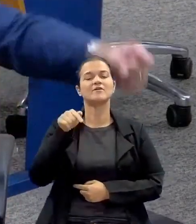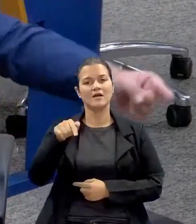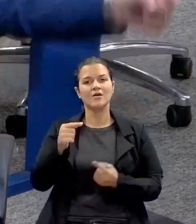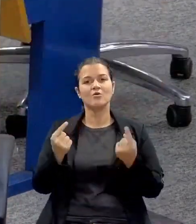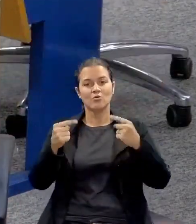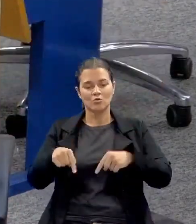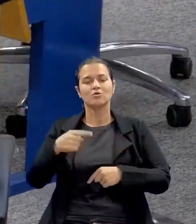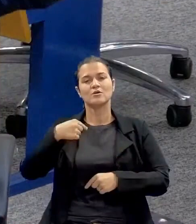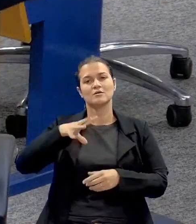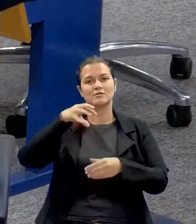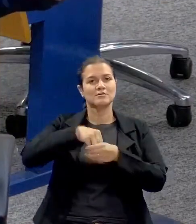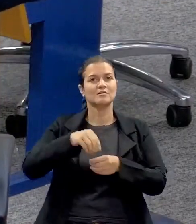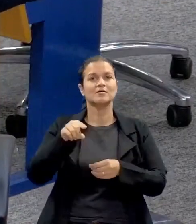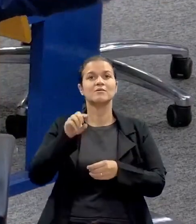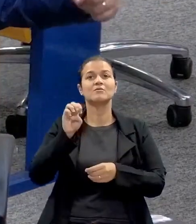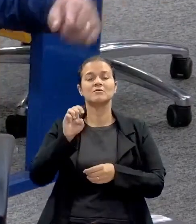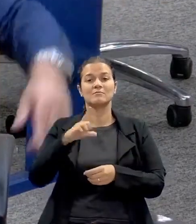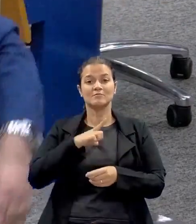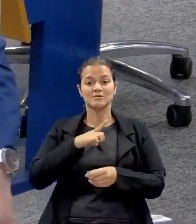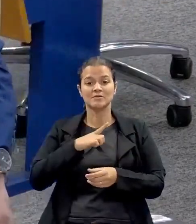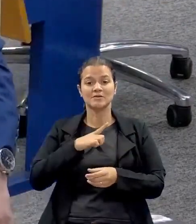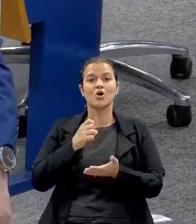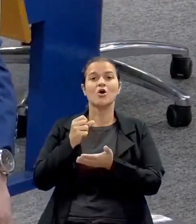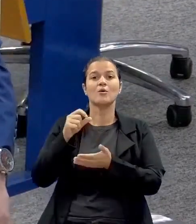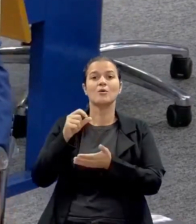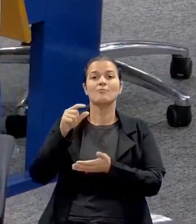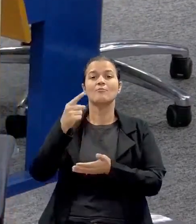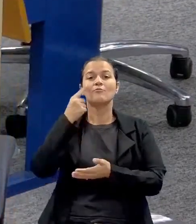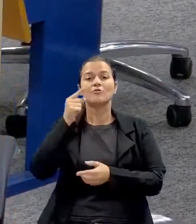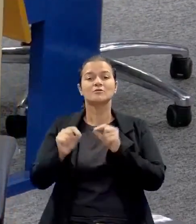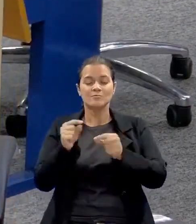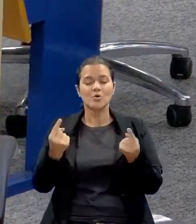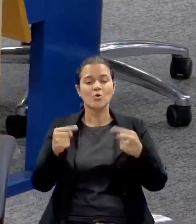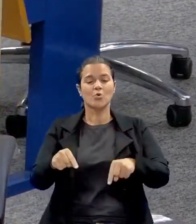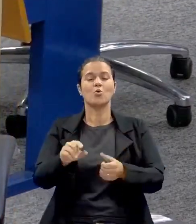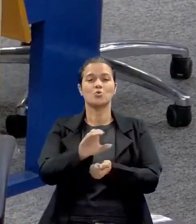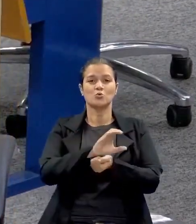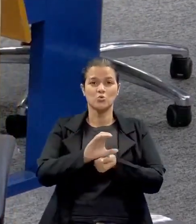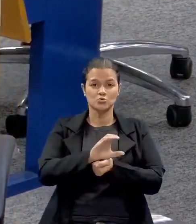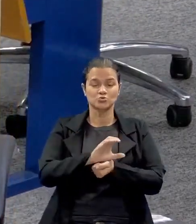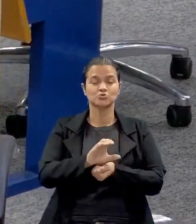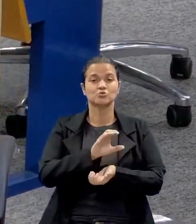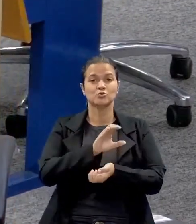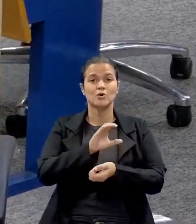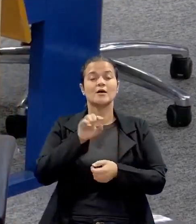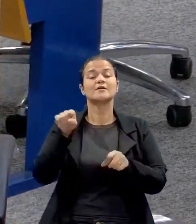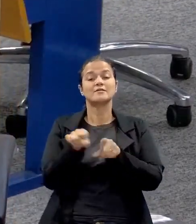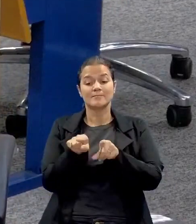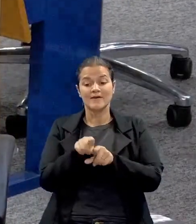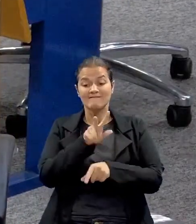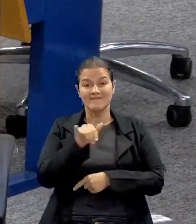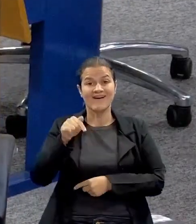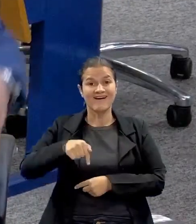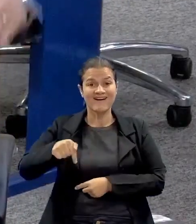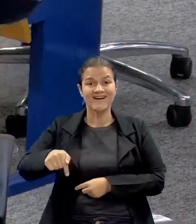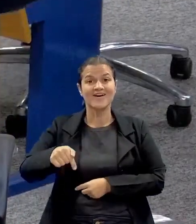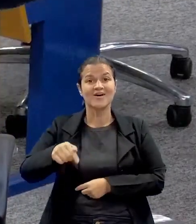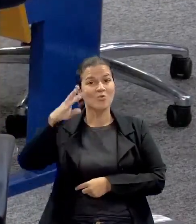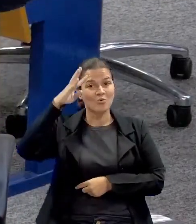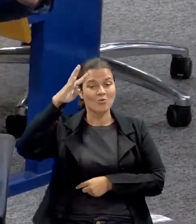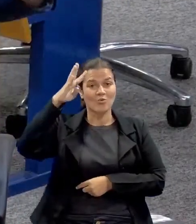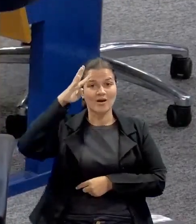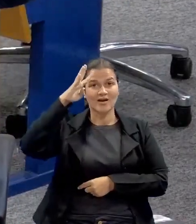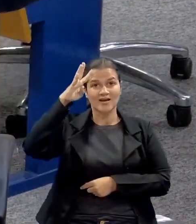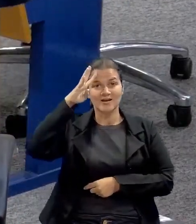uma autorização para ir contra a Carta Magna, contra a Constituição, que vai ser agora, de quarta-feira.